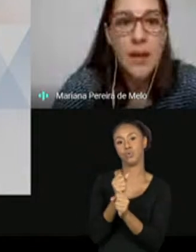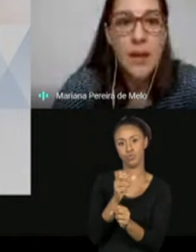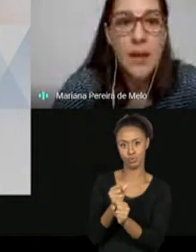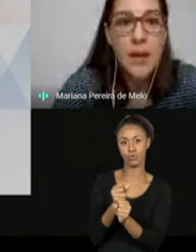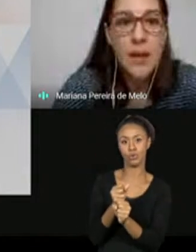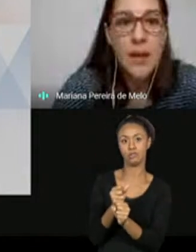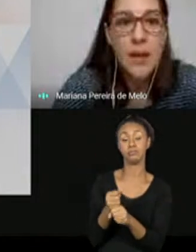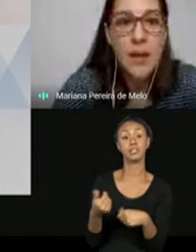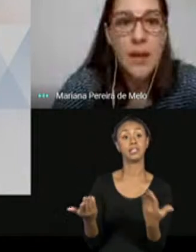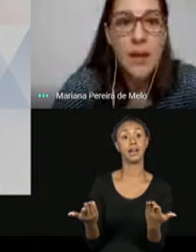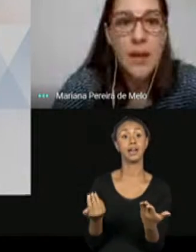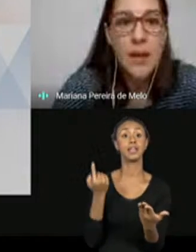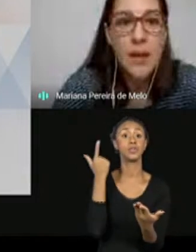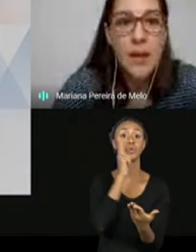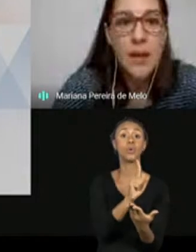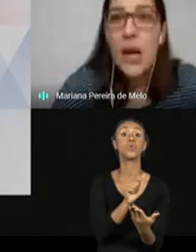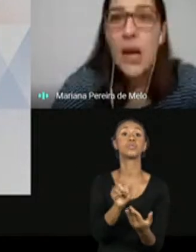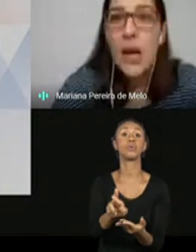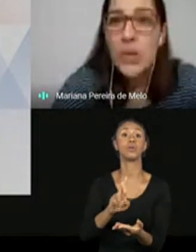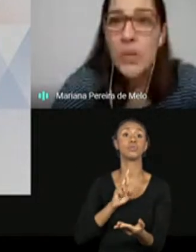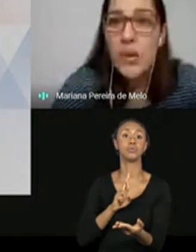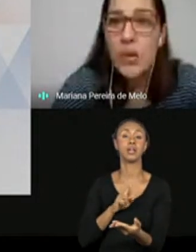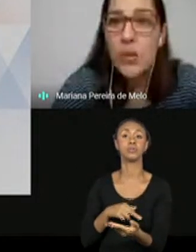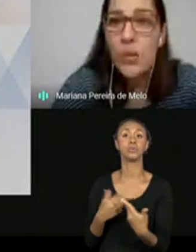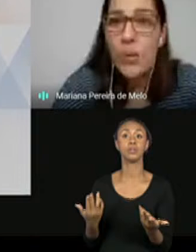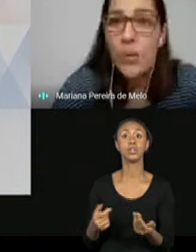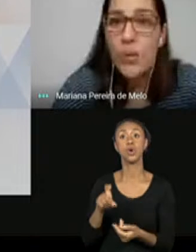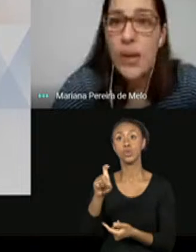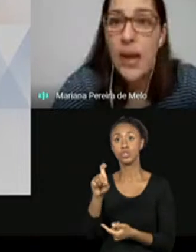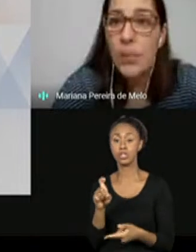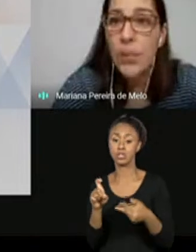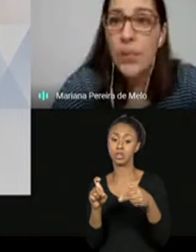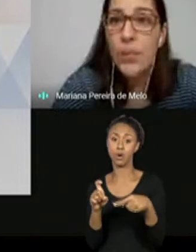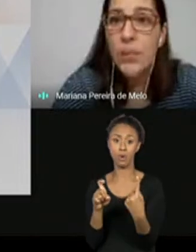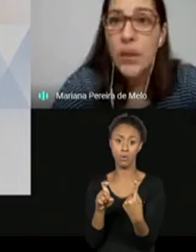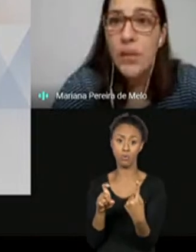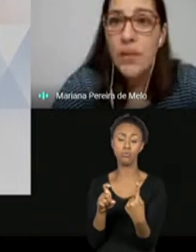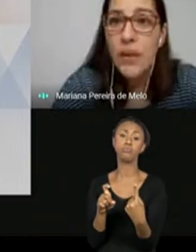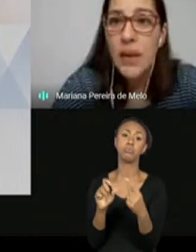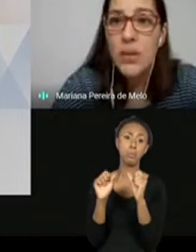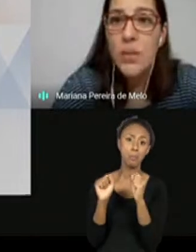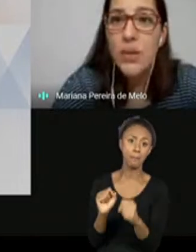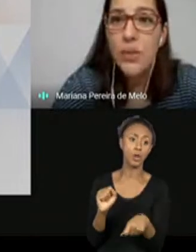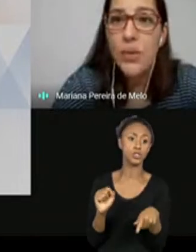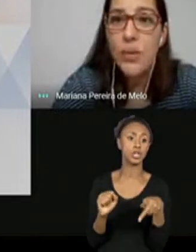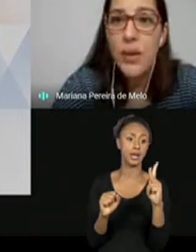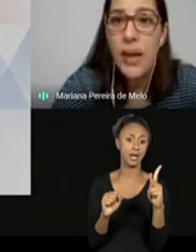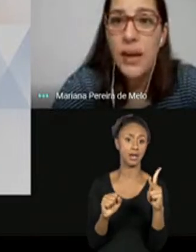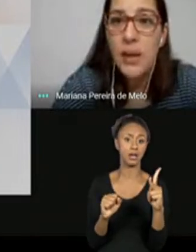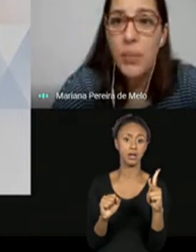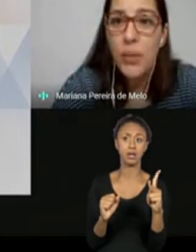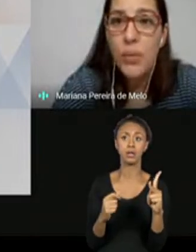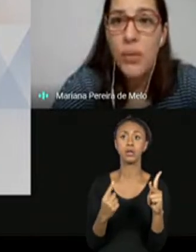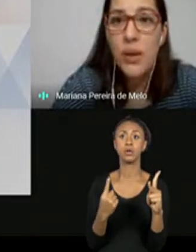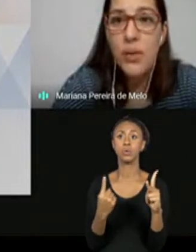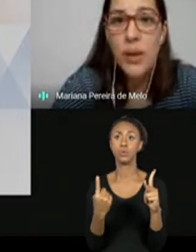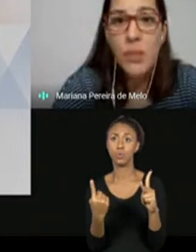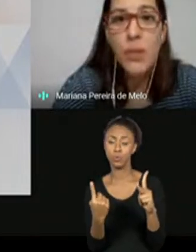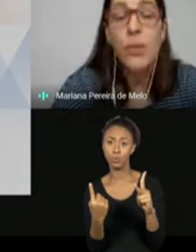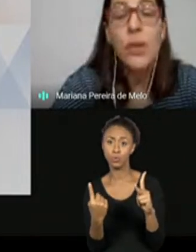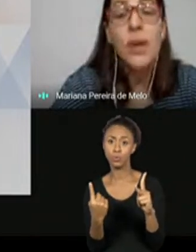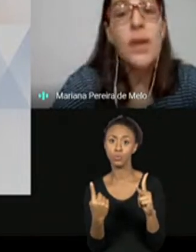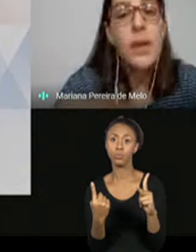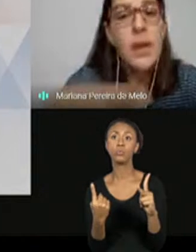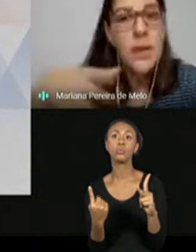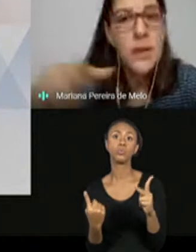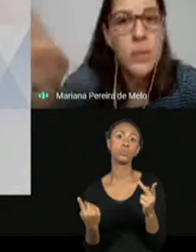tem a função aqui. Probabilidade do x igual a 1, a gente substitui o k por 1, então substitui o k aqui por